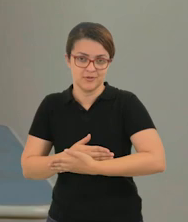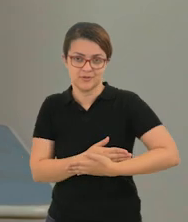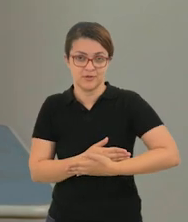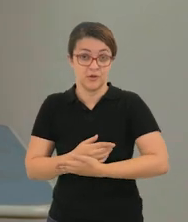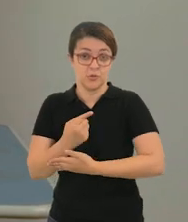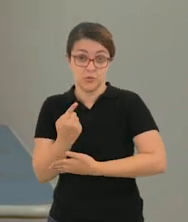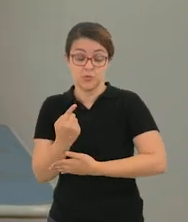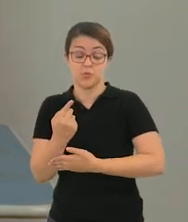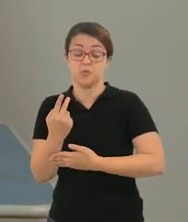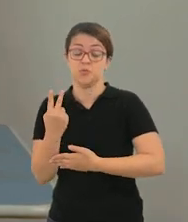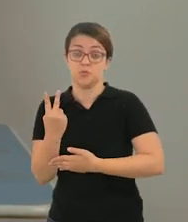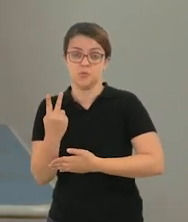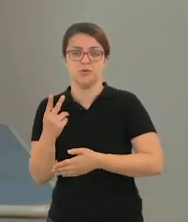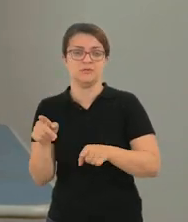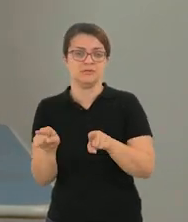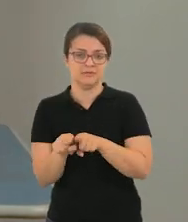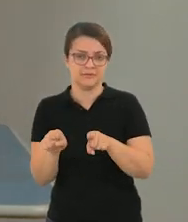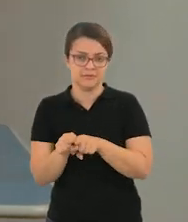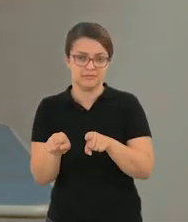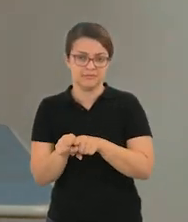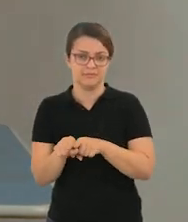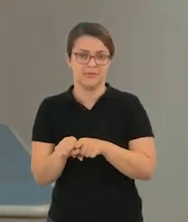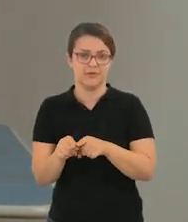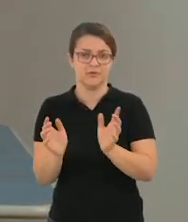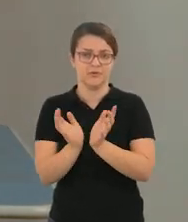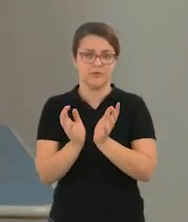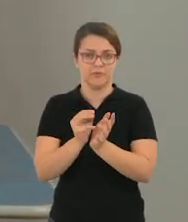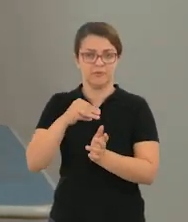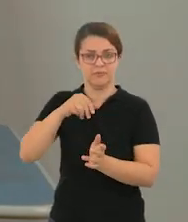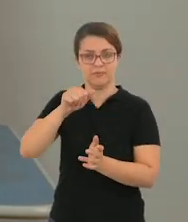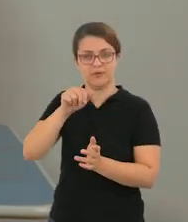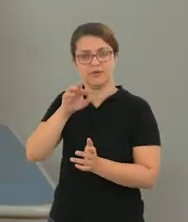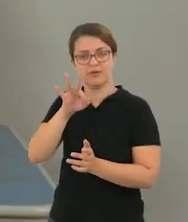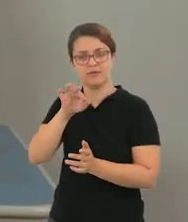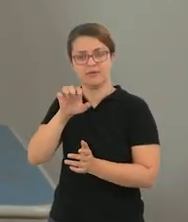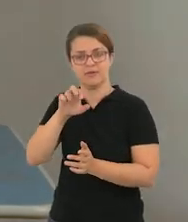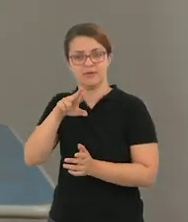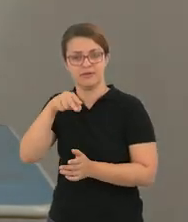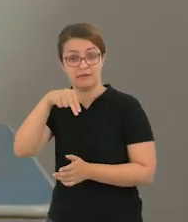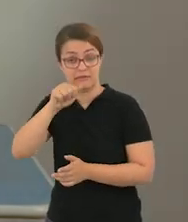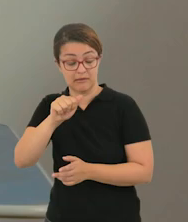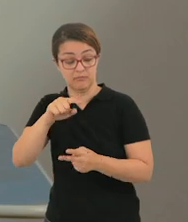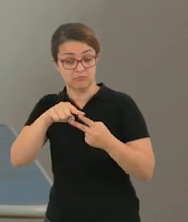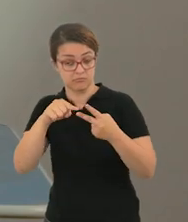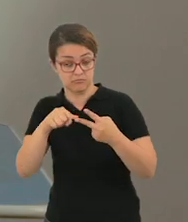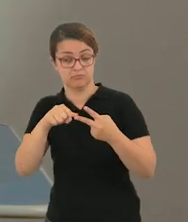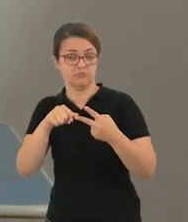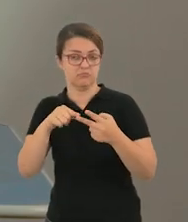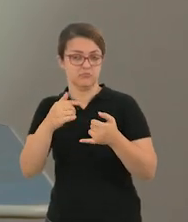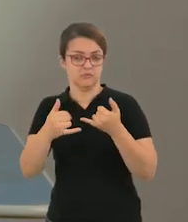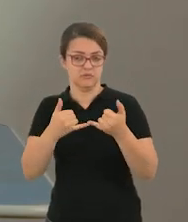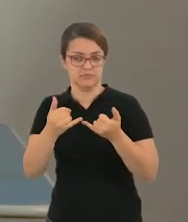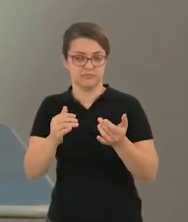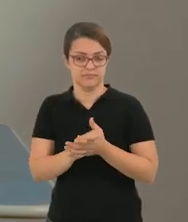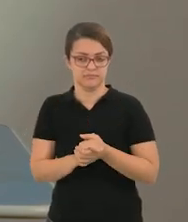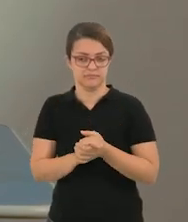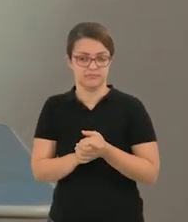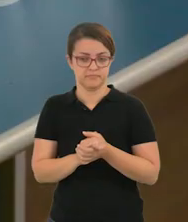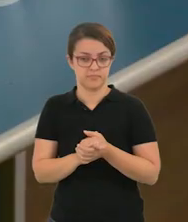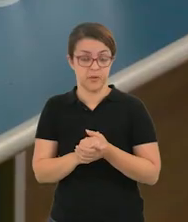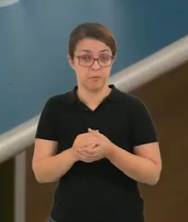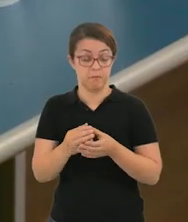o maternal. Hoje eu trouxe duas propostas para vocês realizarem com seus filhos. A primeira é a brincadeira da bolinha na